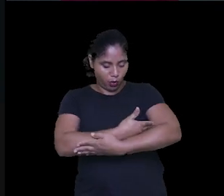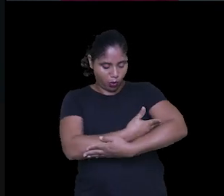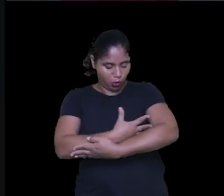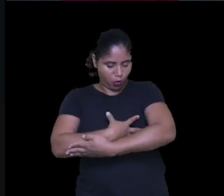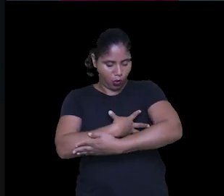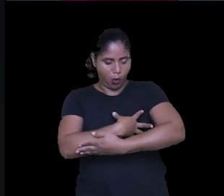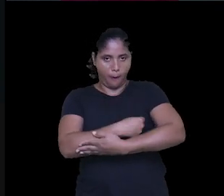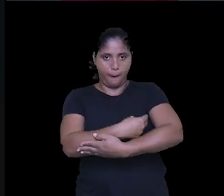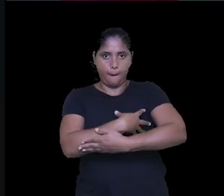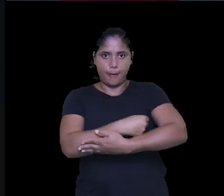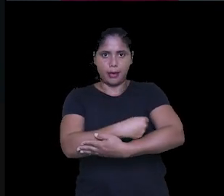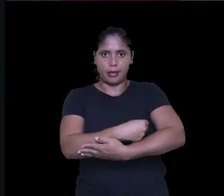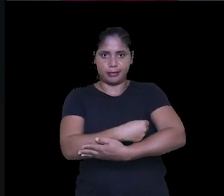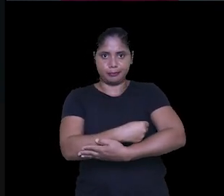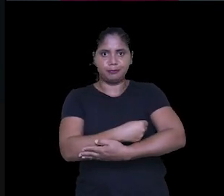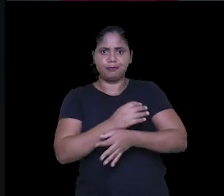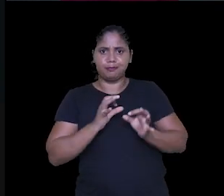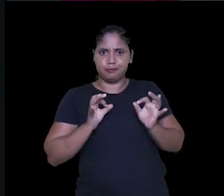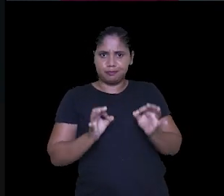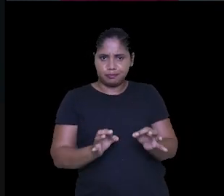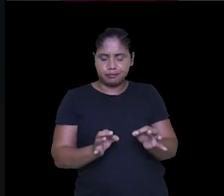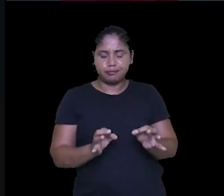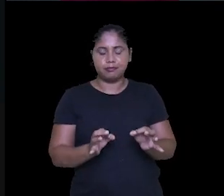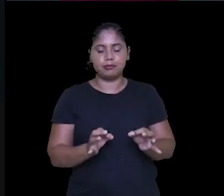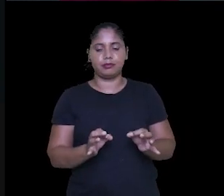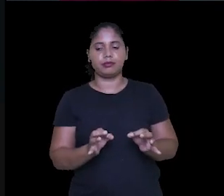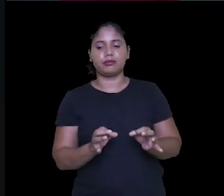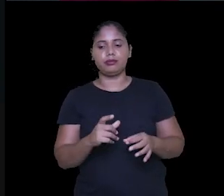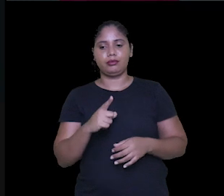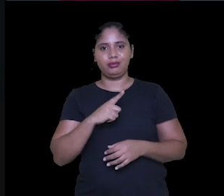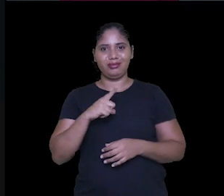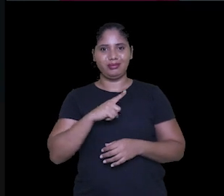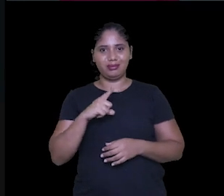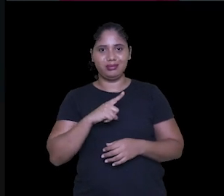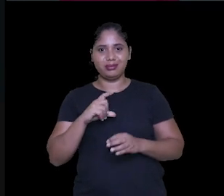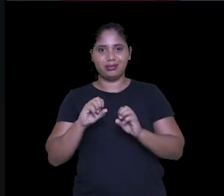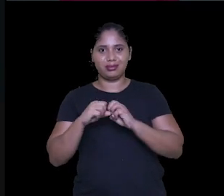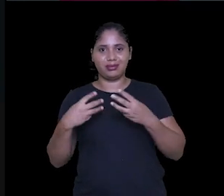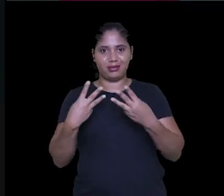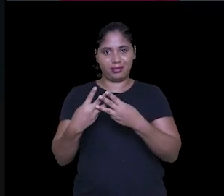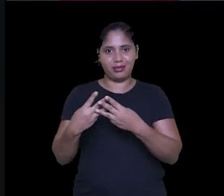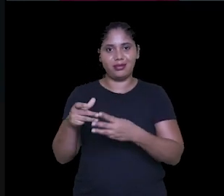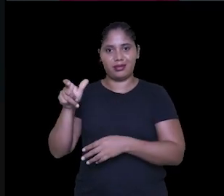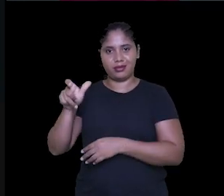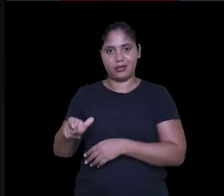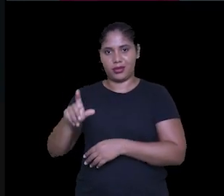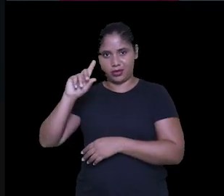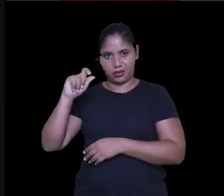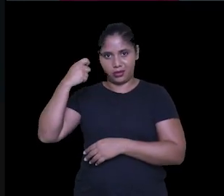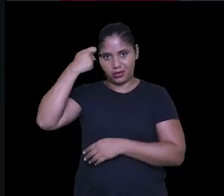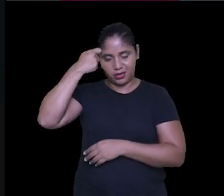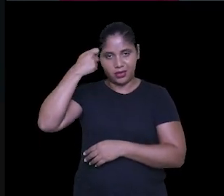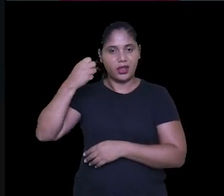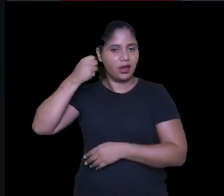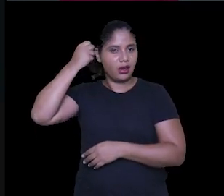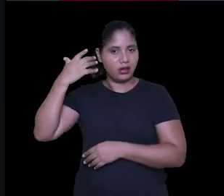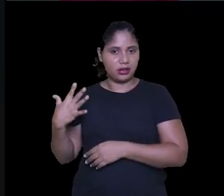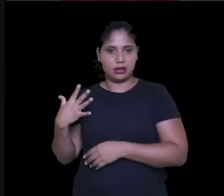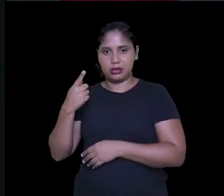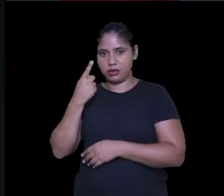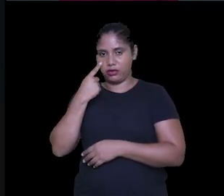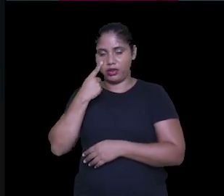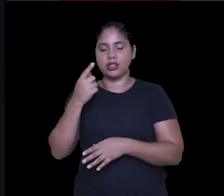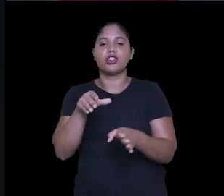e ajude o bebê a realizar essa pega. O que deve ser orientado é que ela não deve ficar fazendo ordenhas